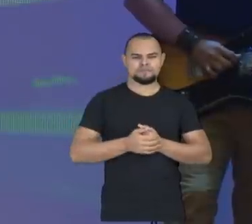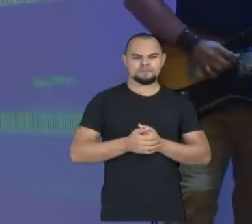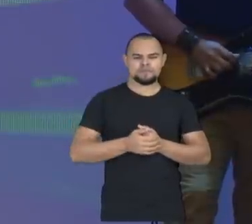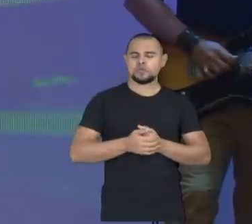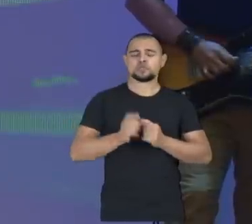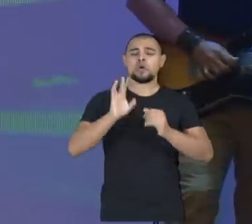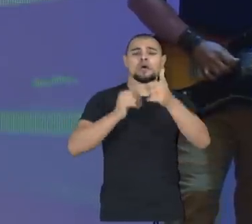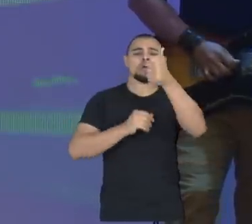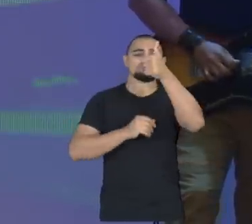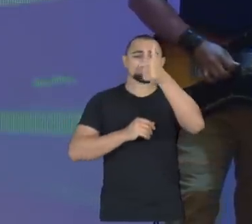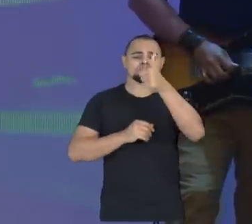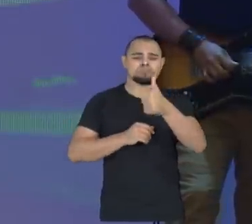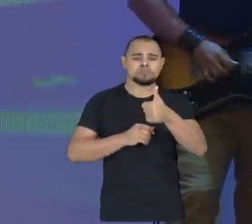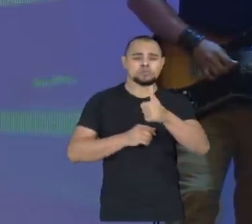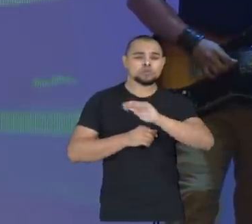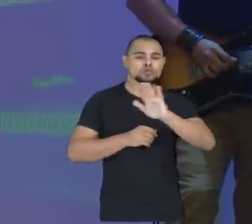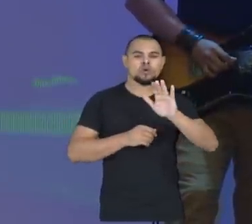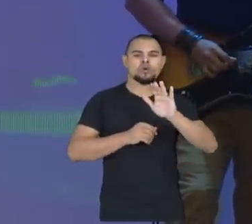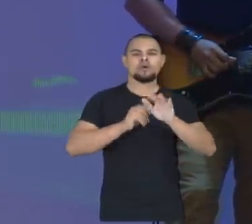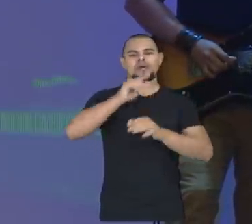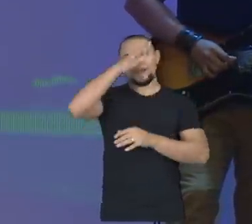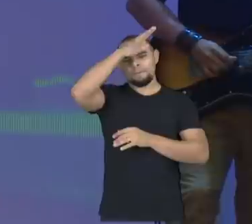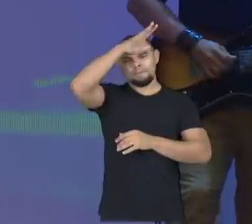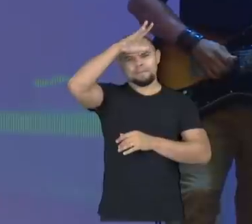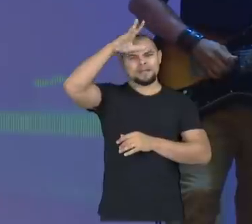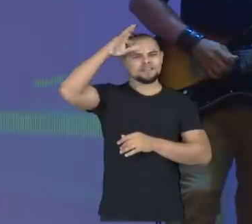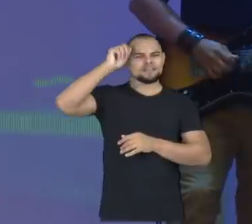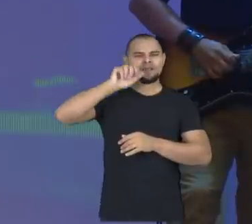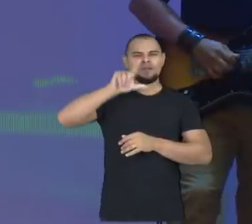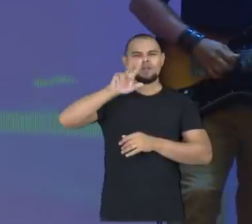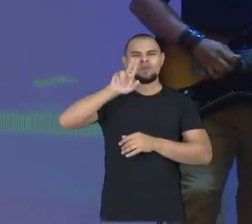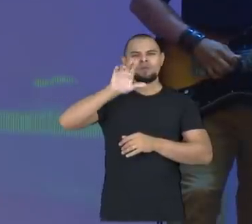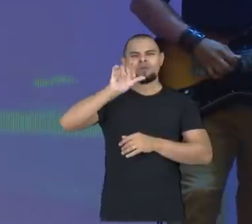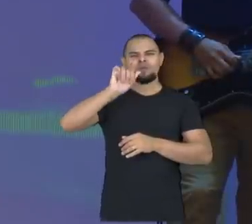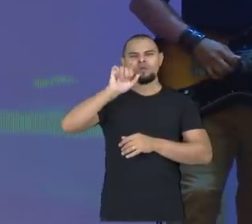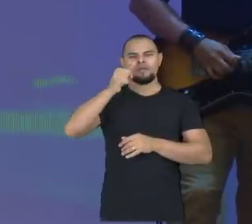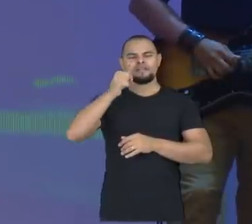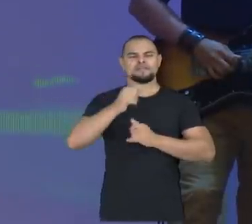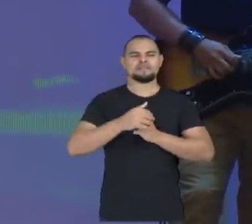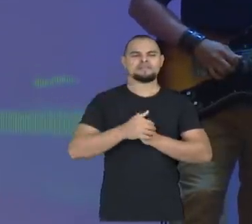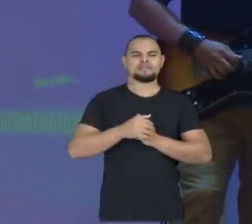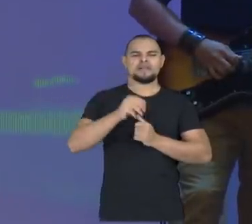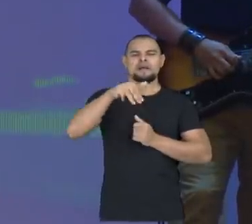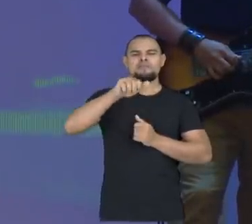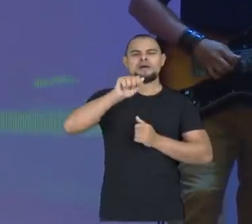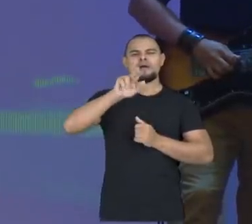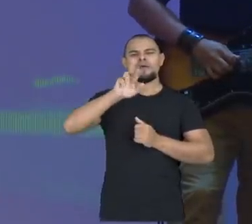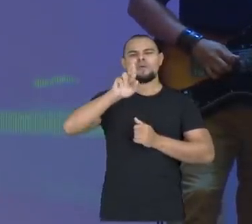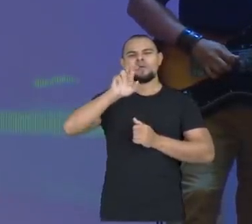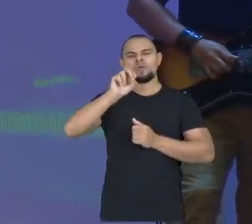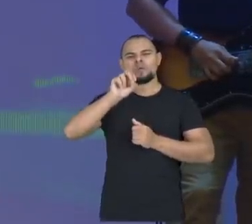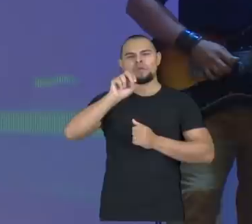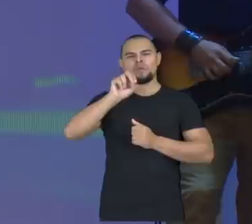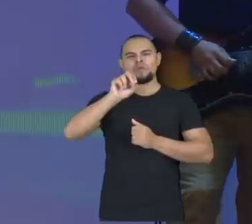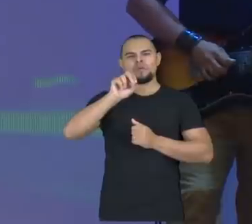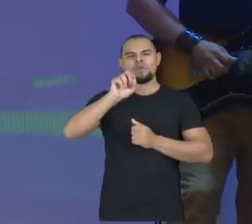só o legalzinho. Do Amazonas aqui, o Lucas Grangeiro, o Mauro Viguete, a